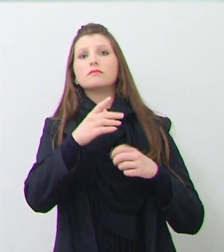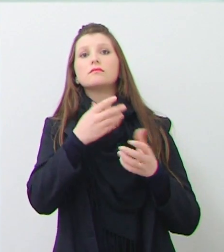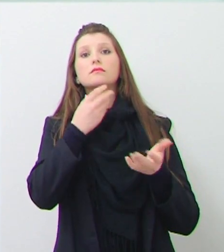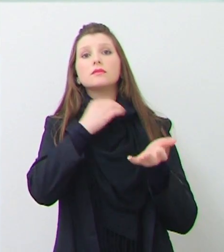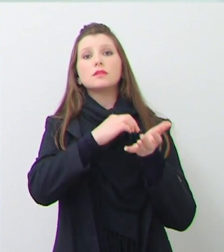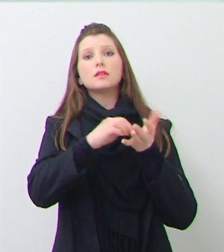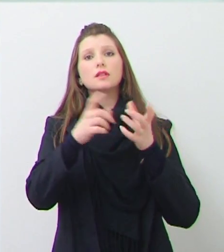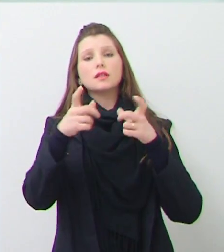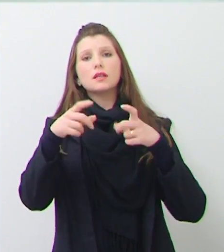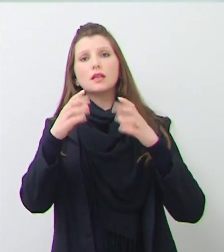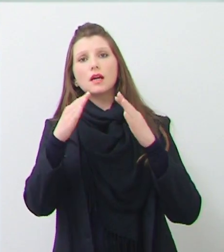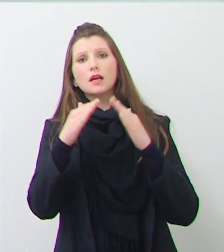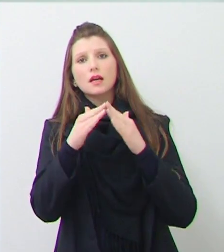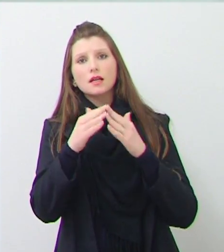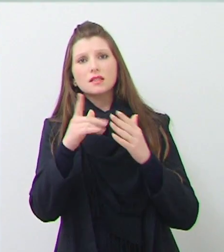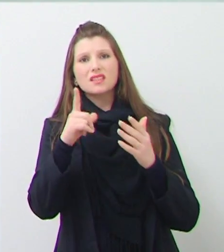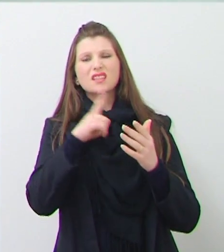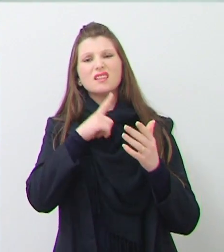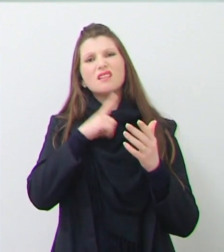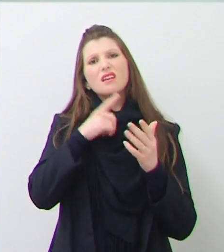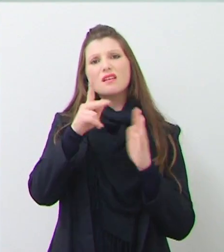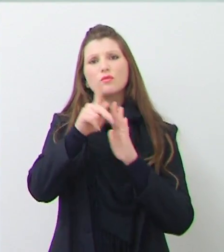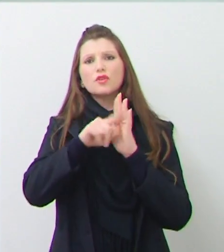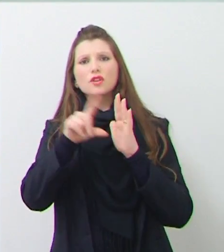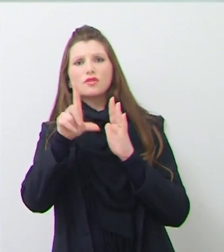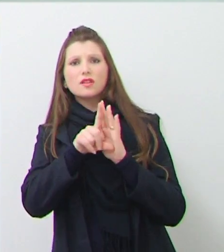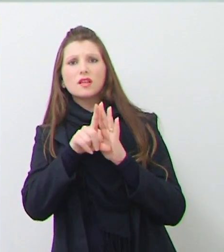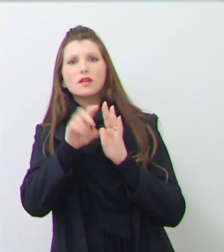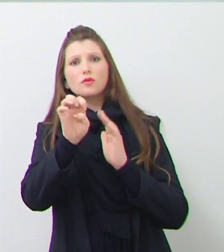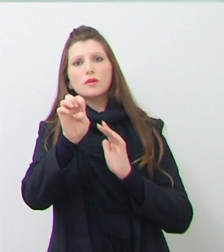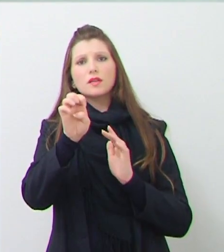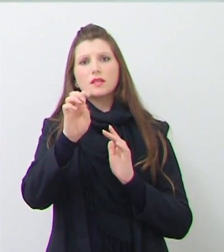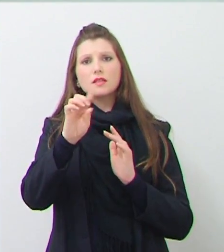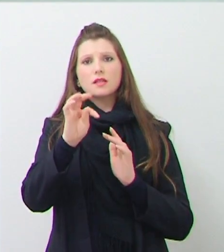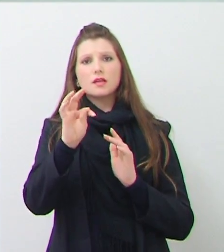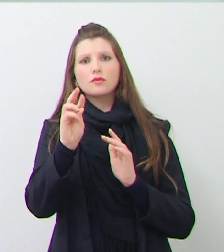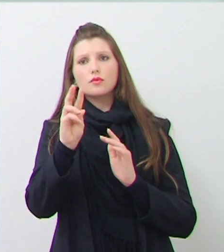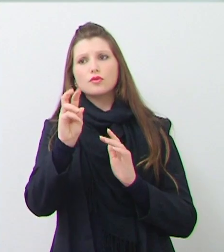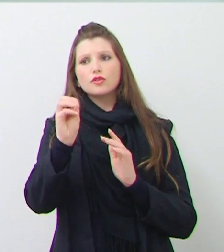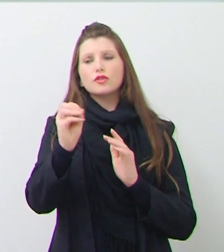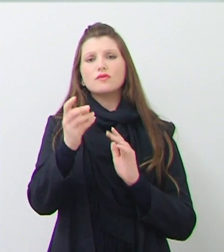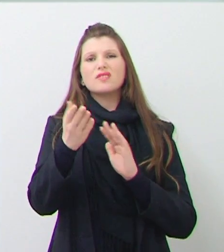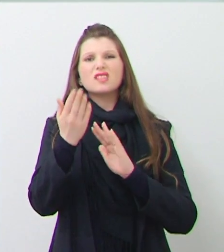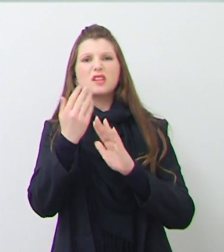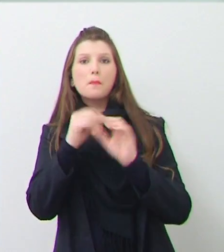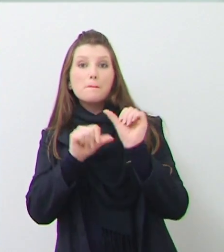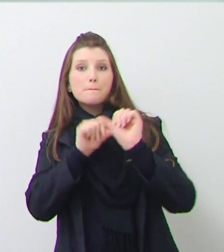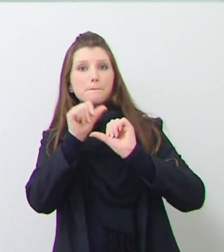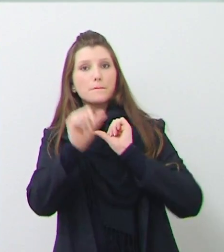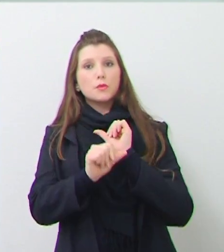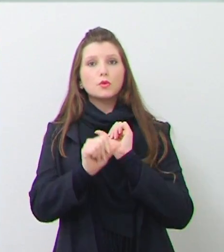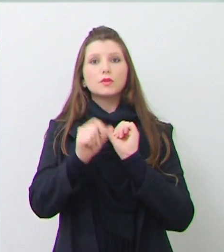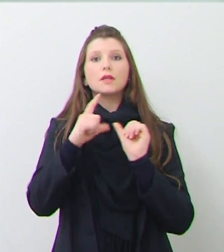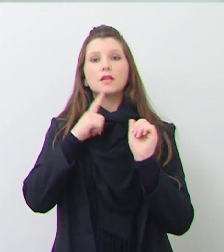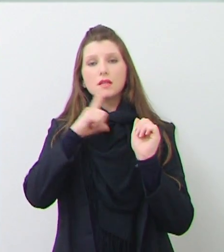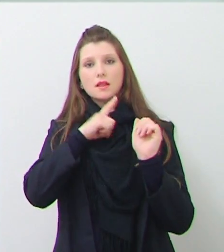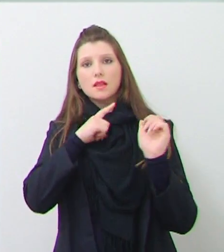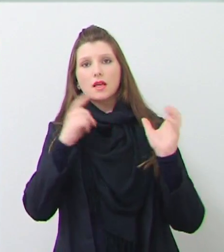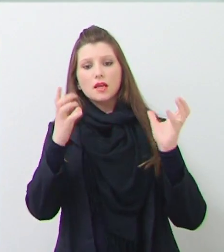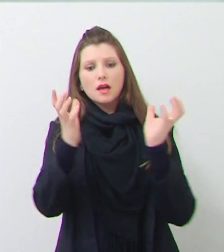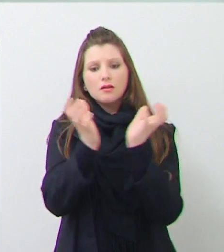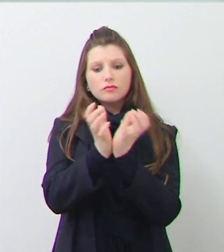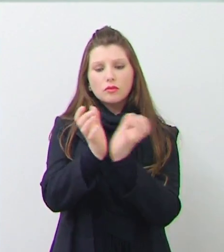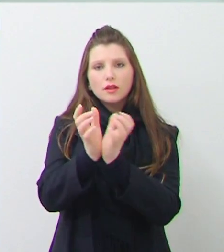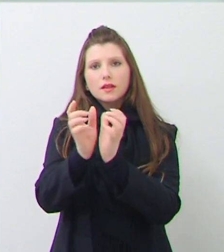quando recebemos projeto de lei do Executivo que altere alguma legislação anterior, que tenhamos a cópia da legislação que está